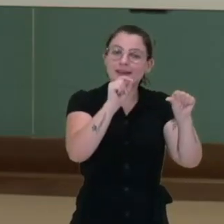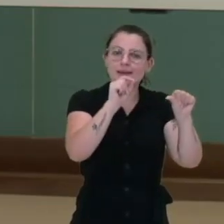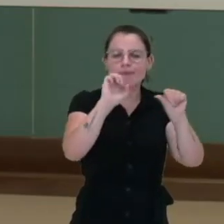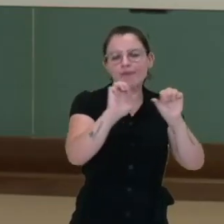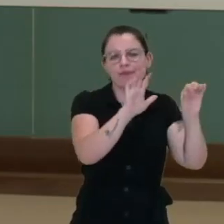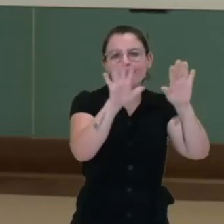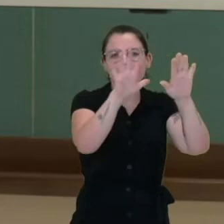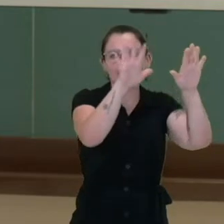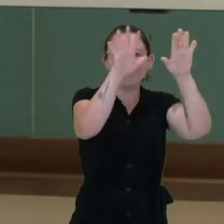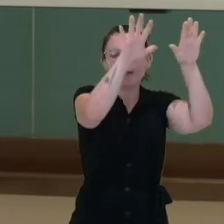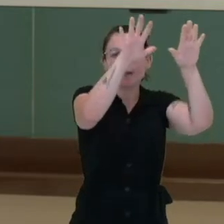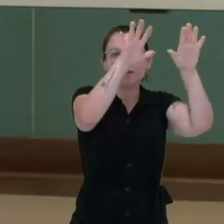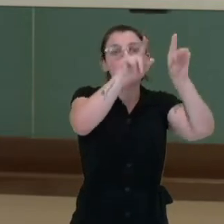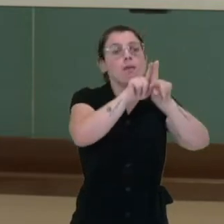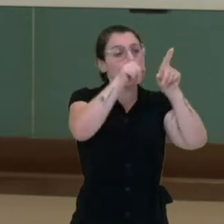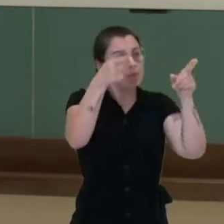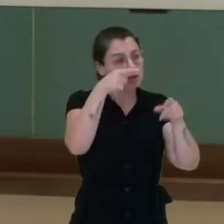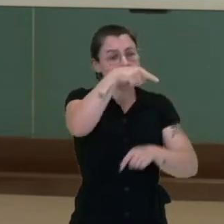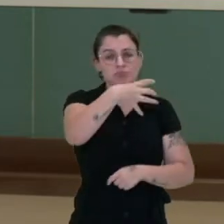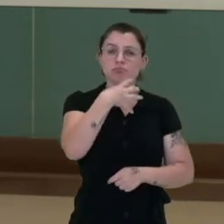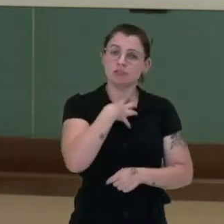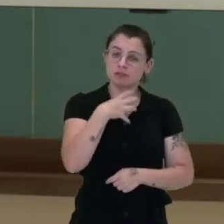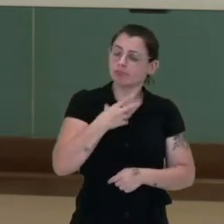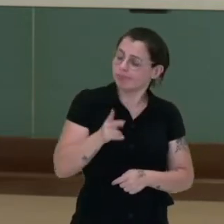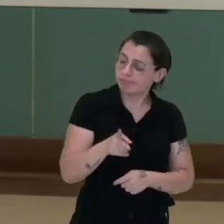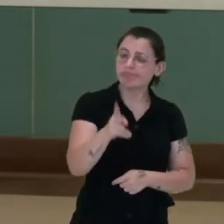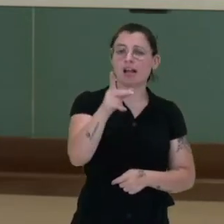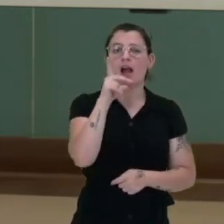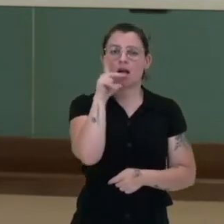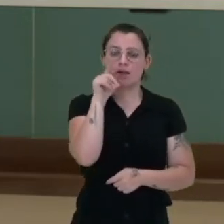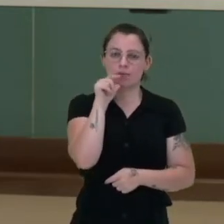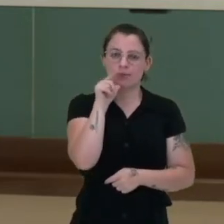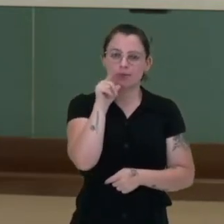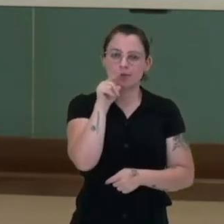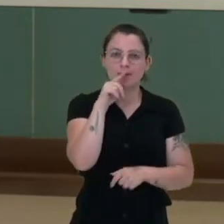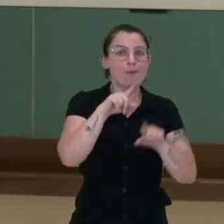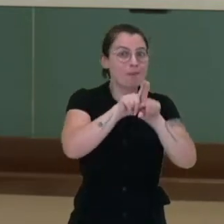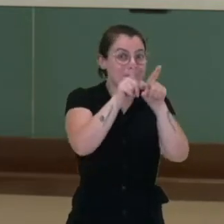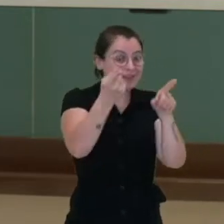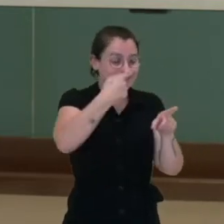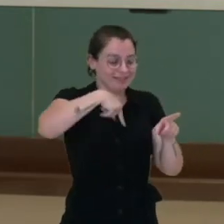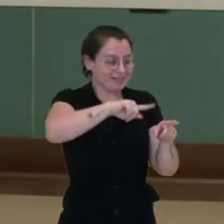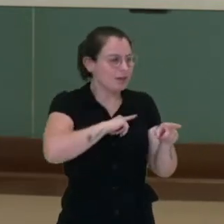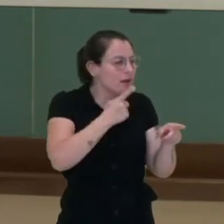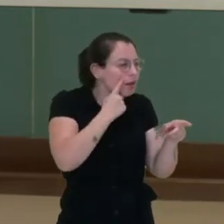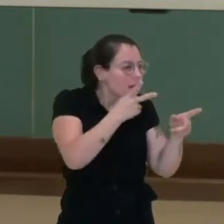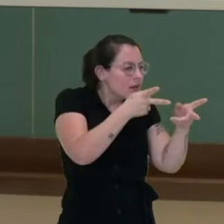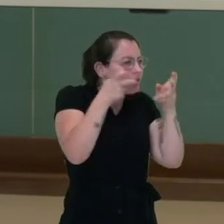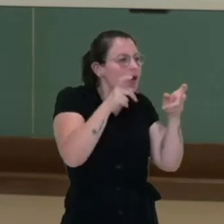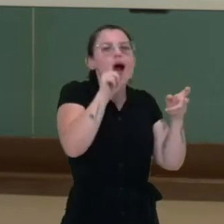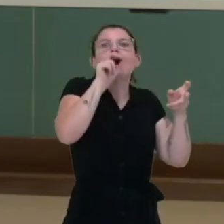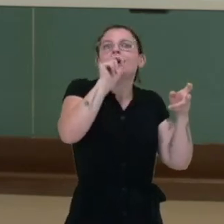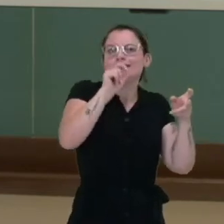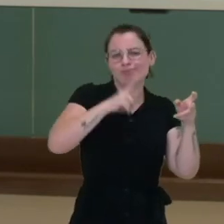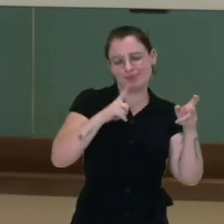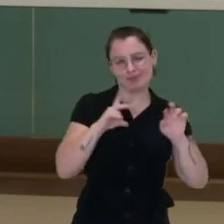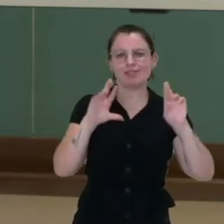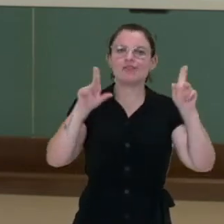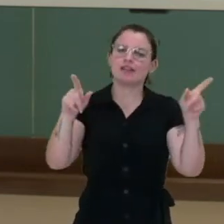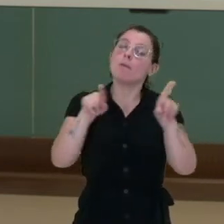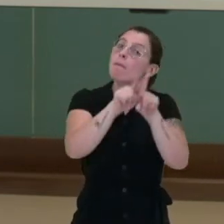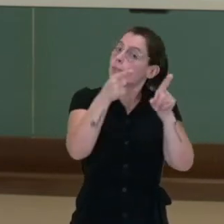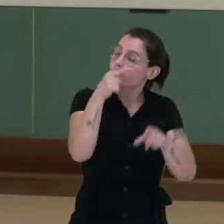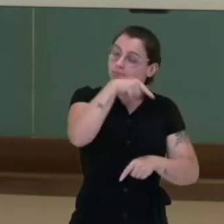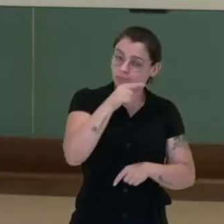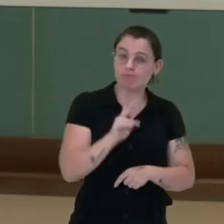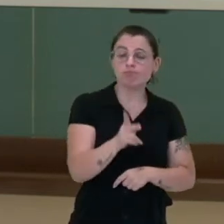vapor, continua sendo água. Claro que o seu aspecto é diferente, mas continua